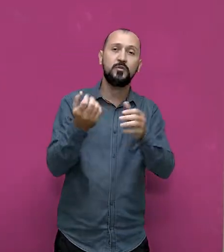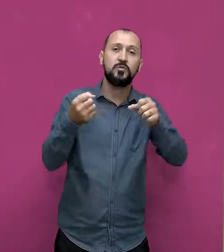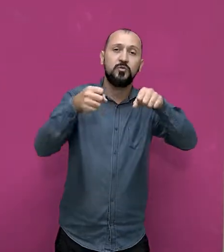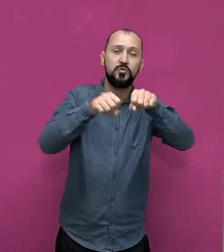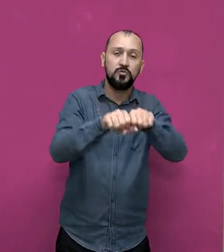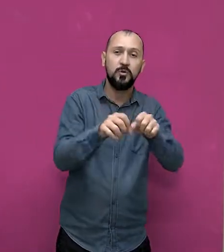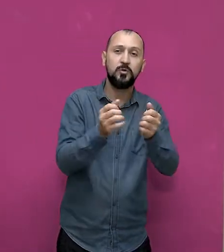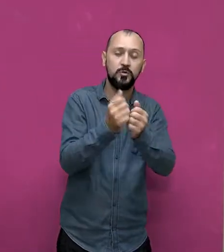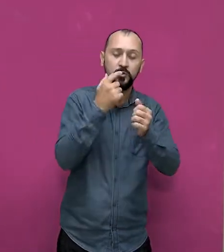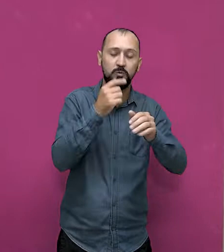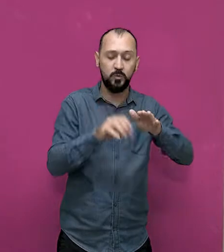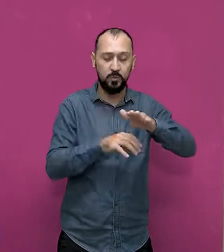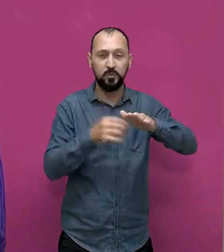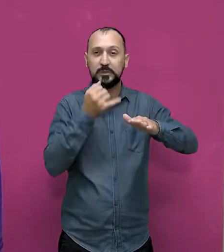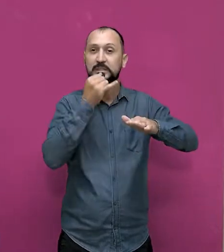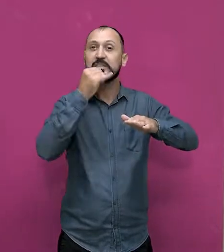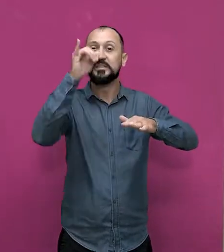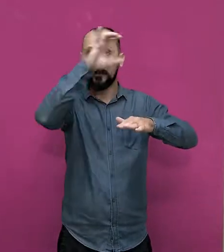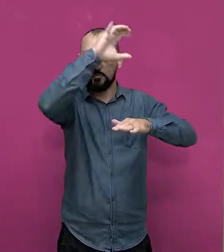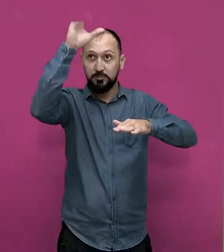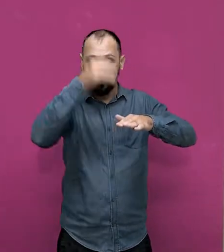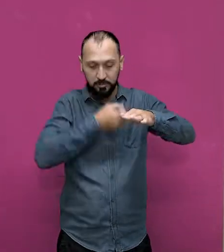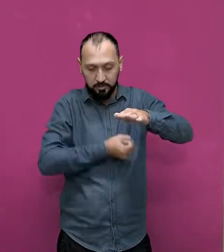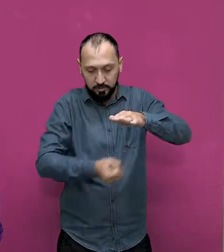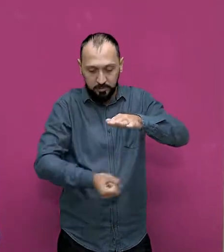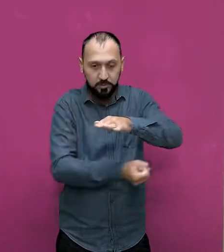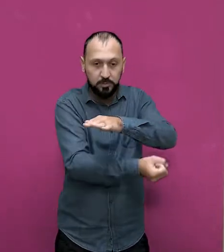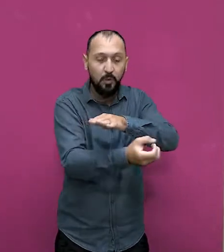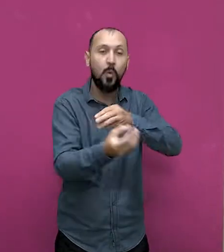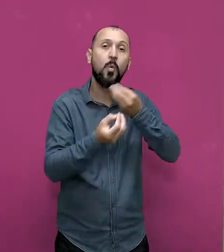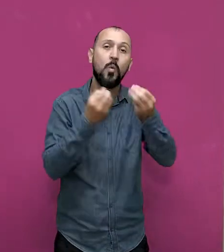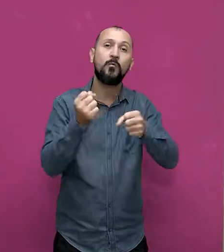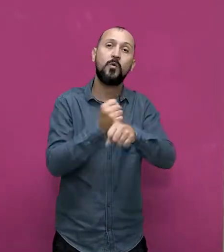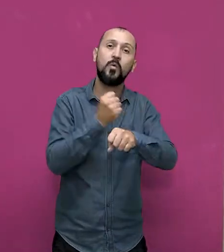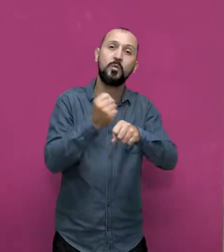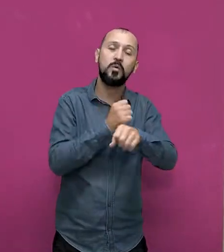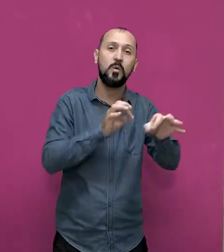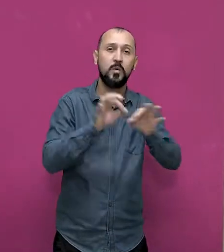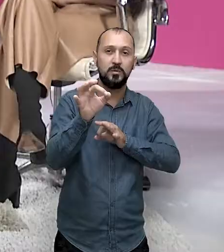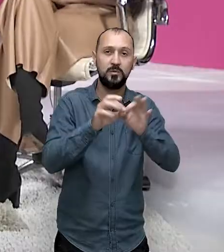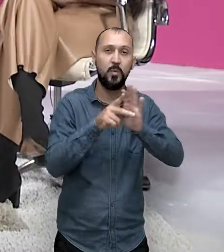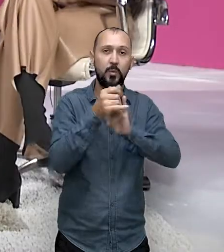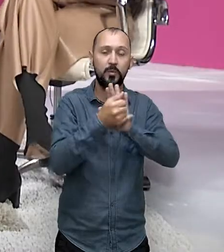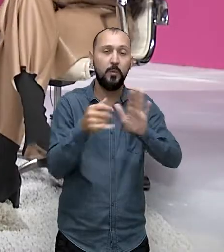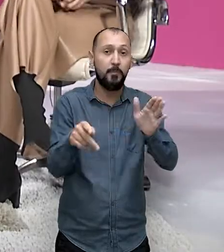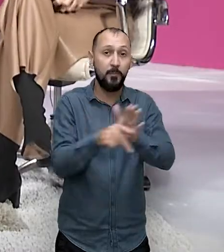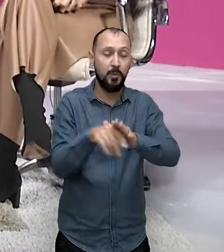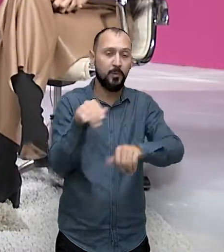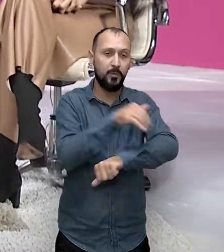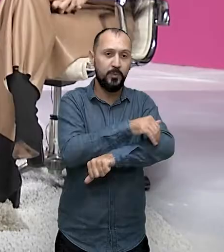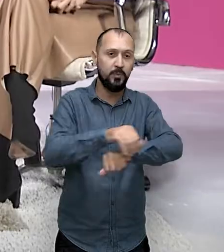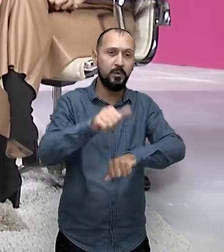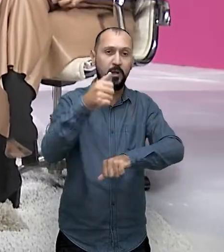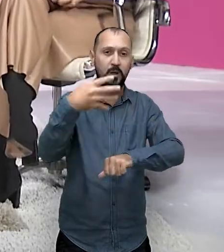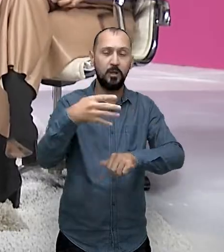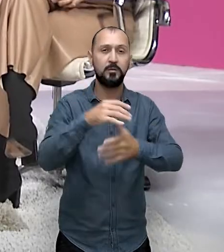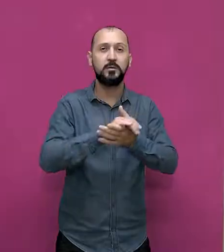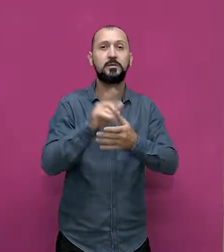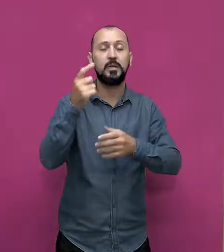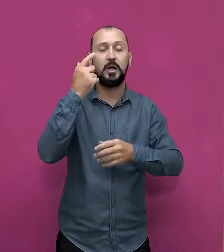fizemos o embutimento da rede elétrica, como que foi esse processo da construção do projeto específico da 14 de